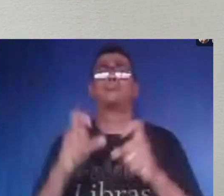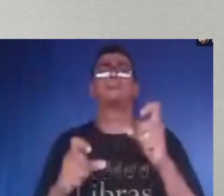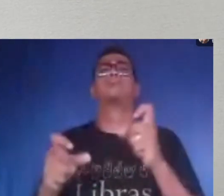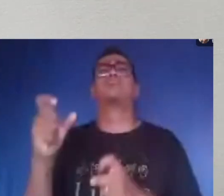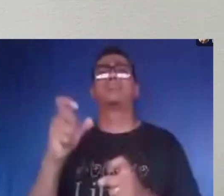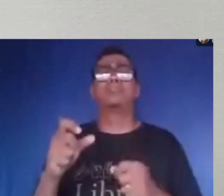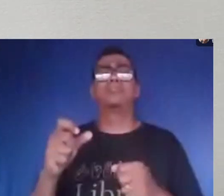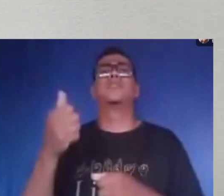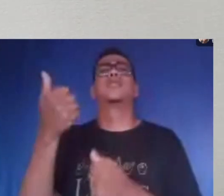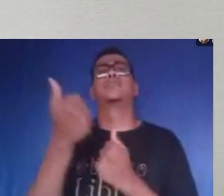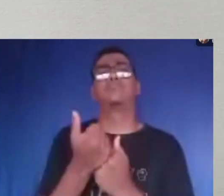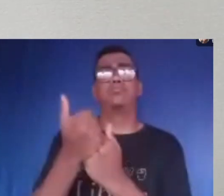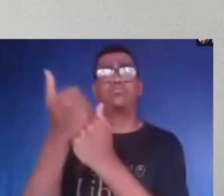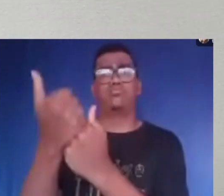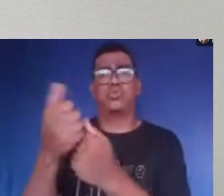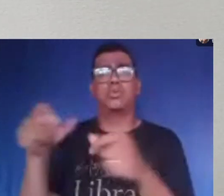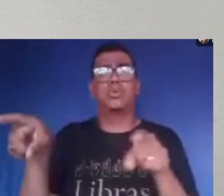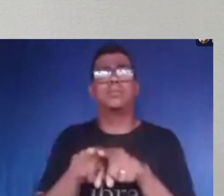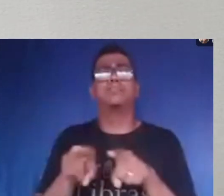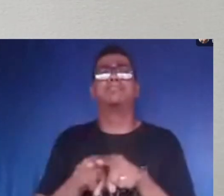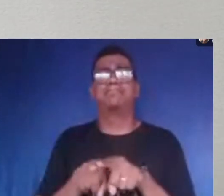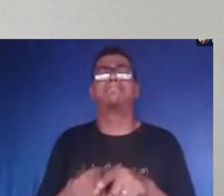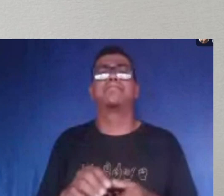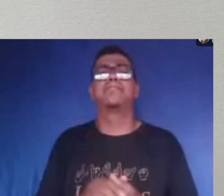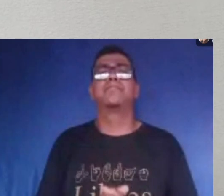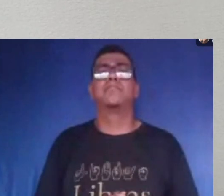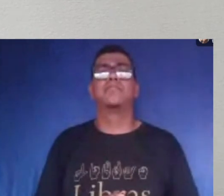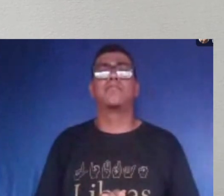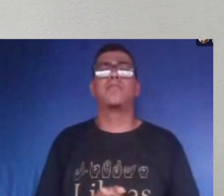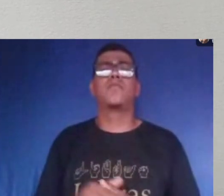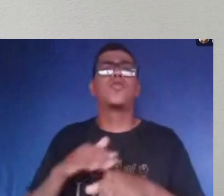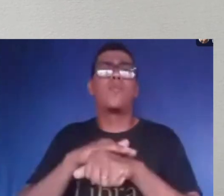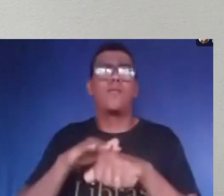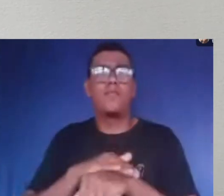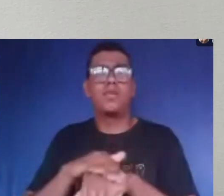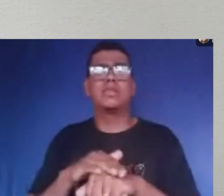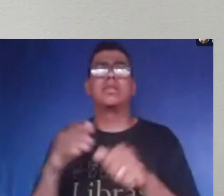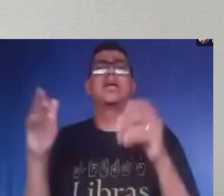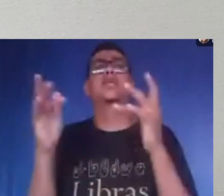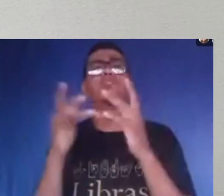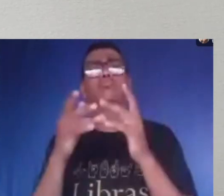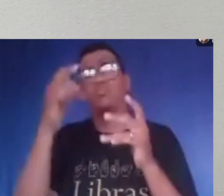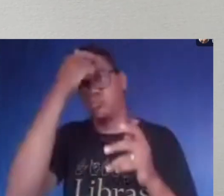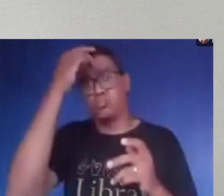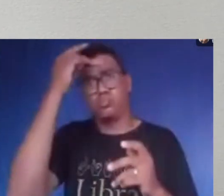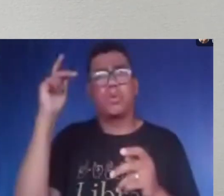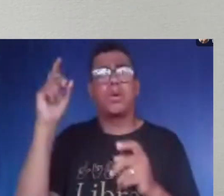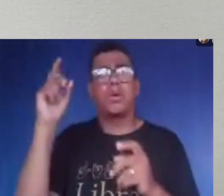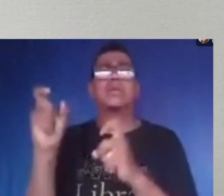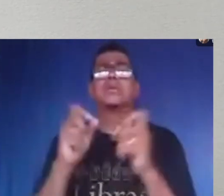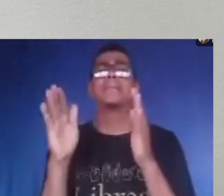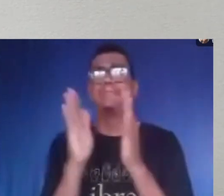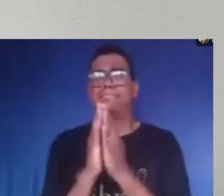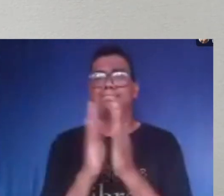né, por conta da tecnologia. Então, nesse período que nós estamos aqui para demonstrar do amor de Deus, que nós também usemos da